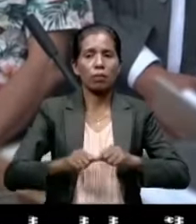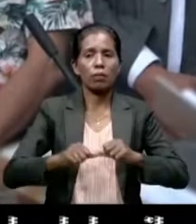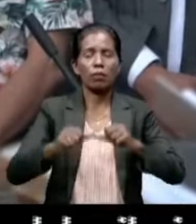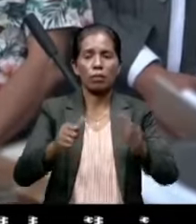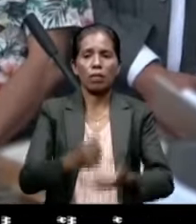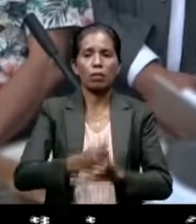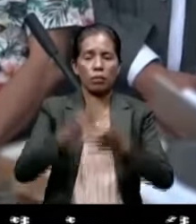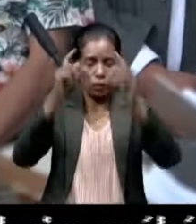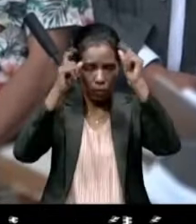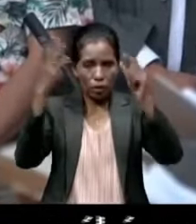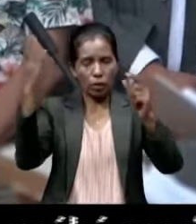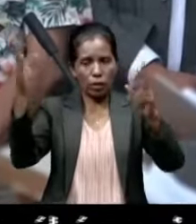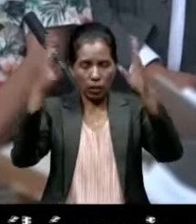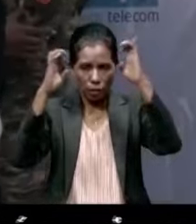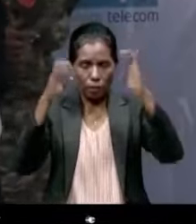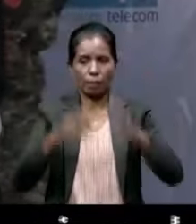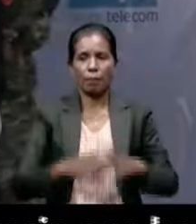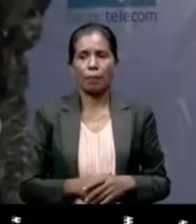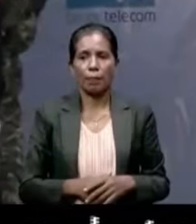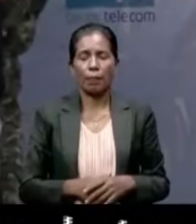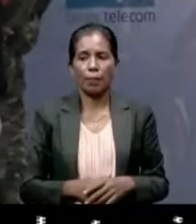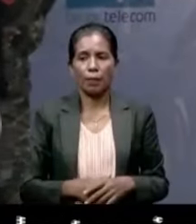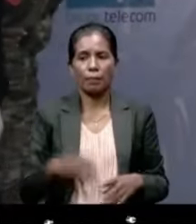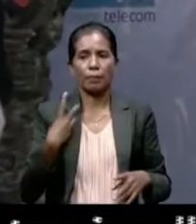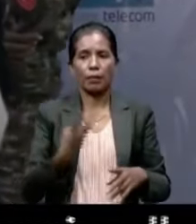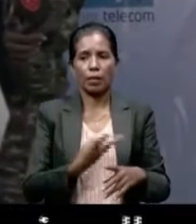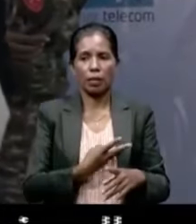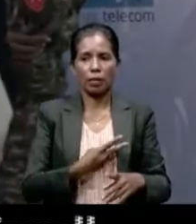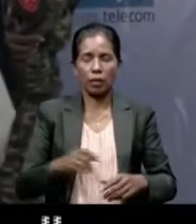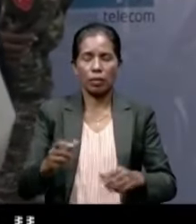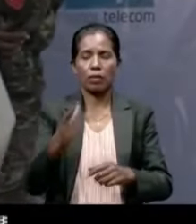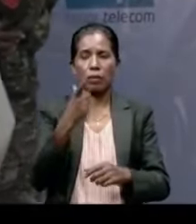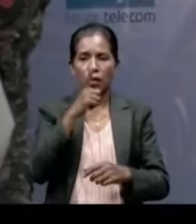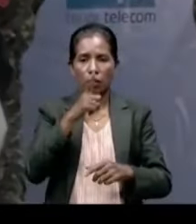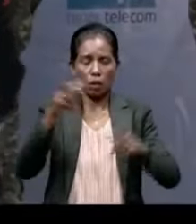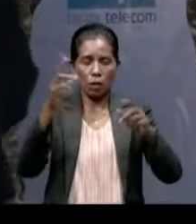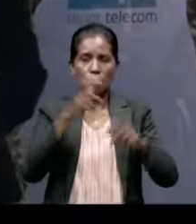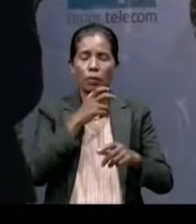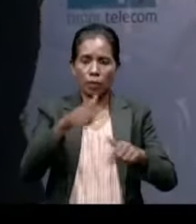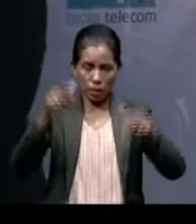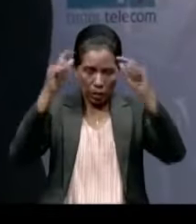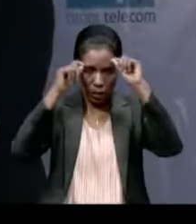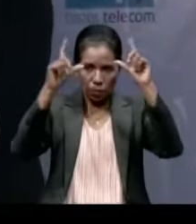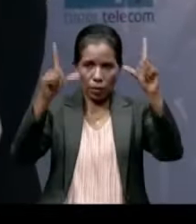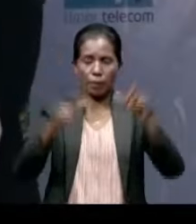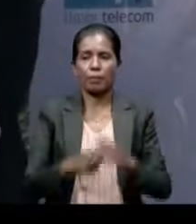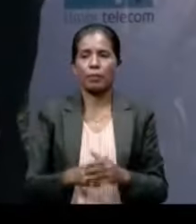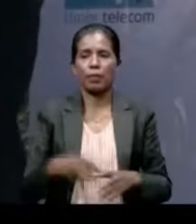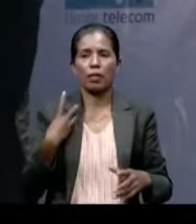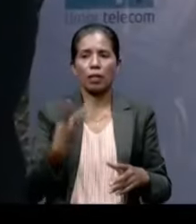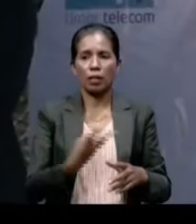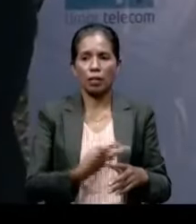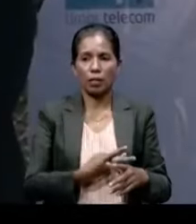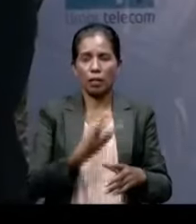educação. Tenho o dever de promover o ensino e o estudo da língua portuguesa em Timor-Leste. O que tem feito através de